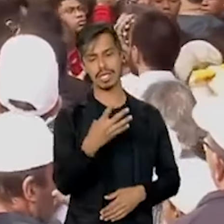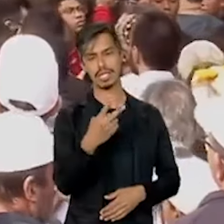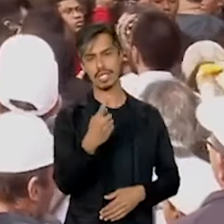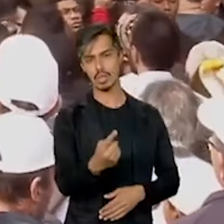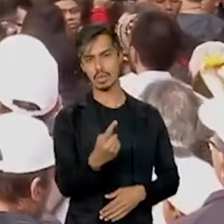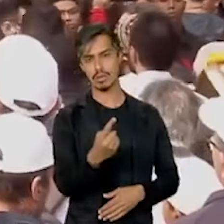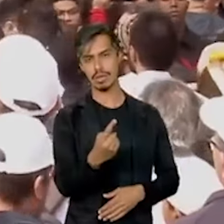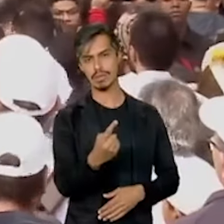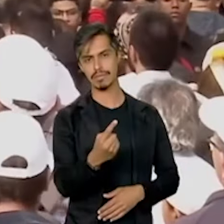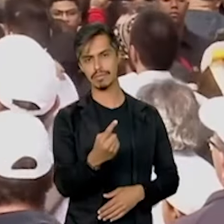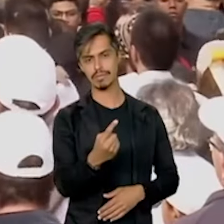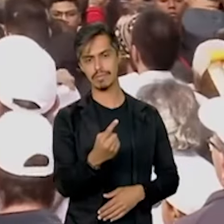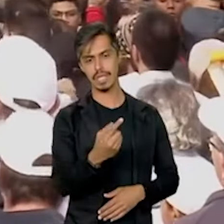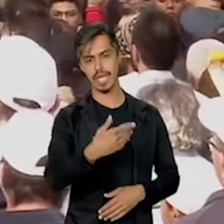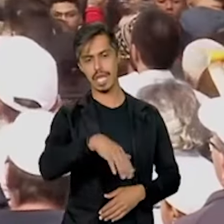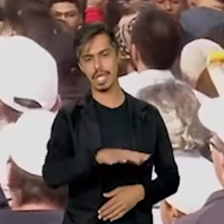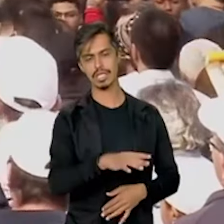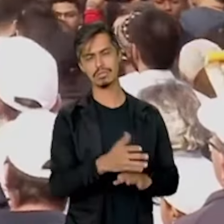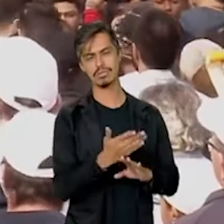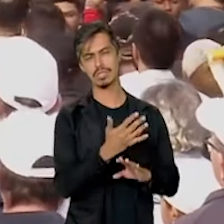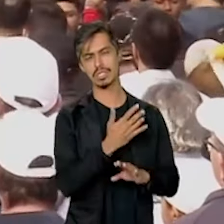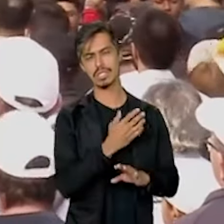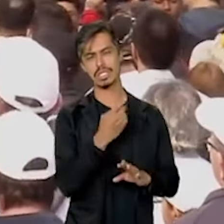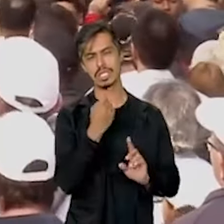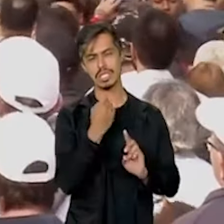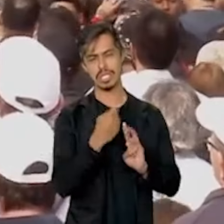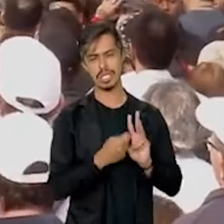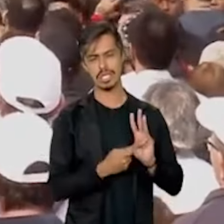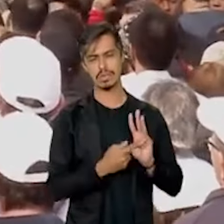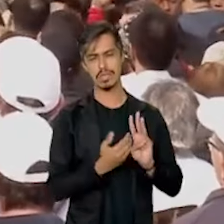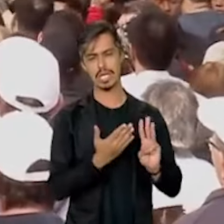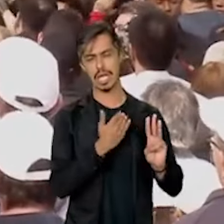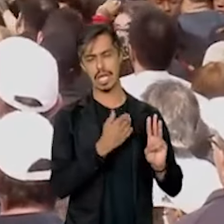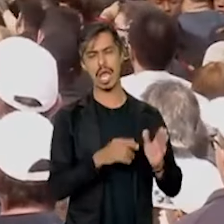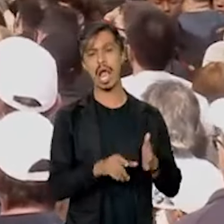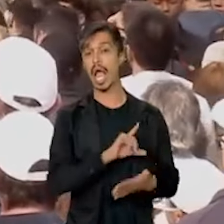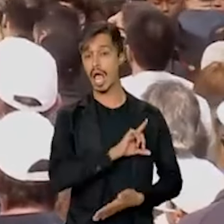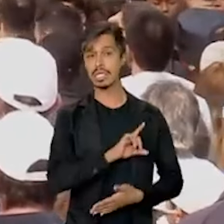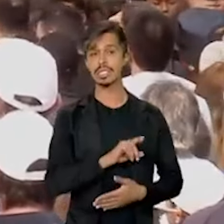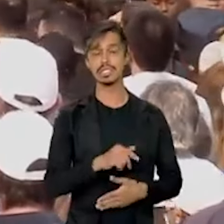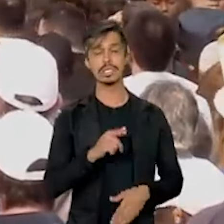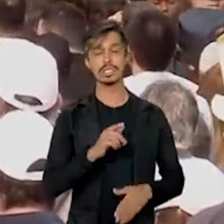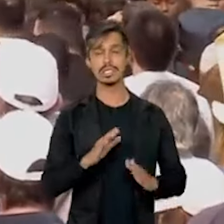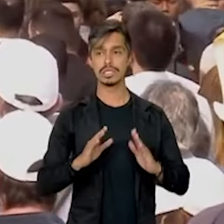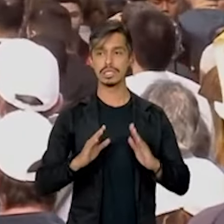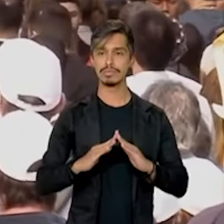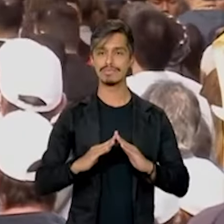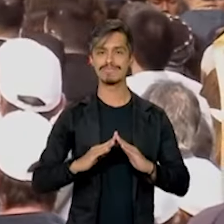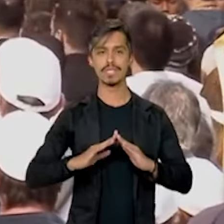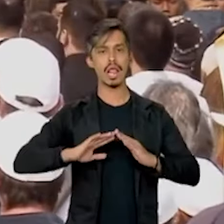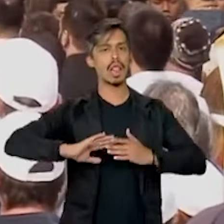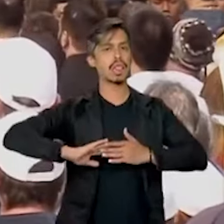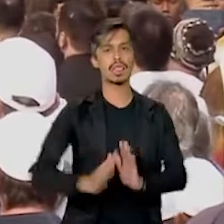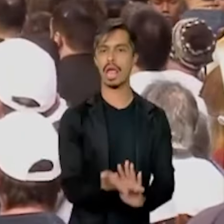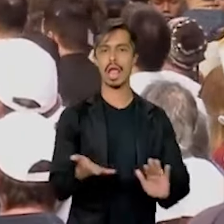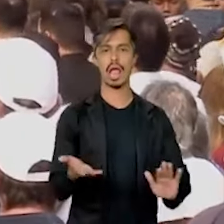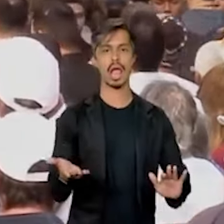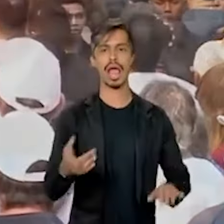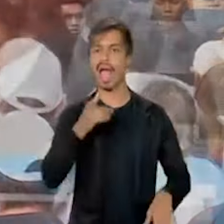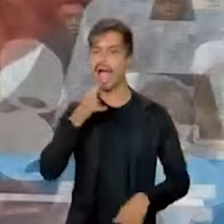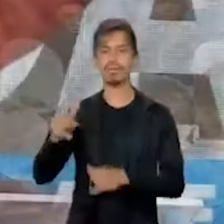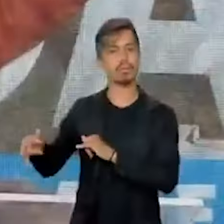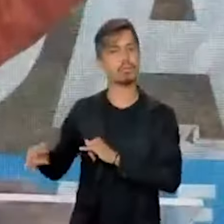241 há pouco mais de 3 meses, estavam com a sua casa totalmente tomada